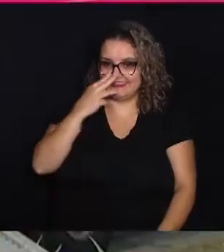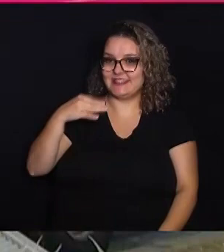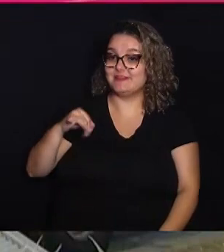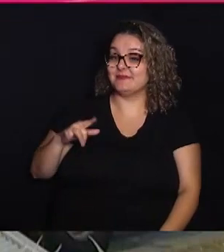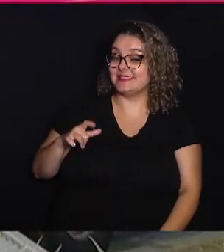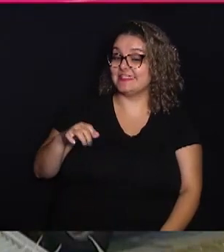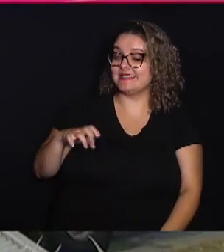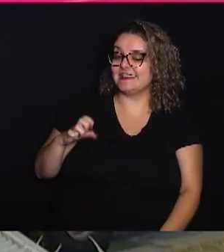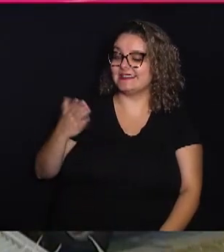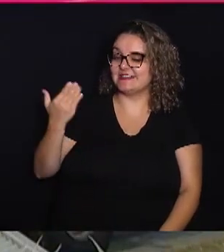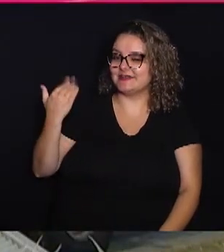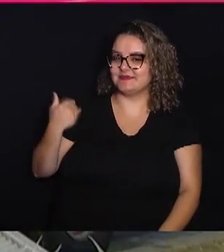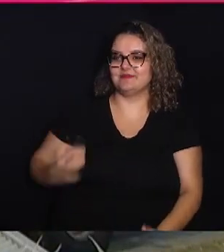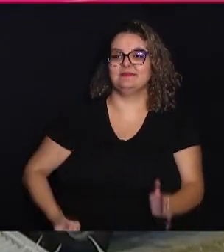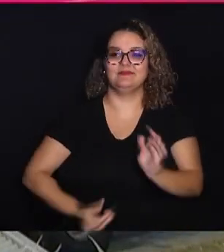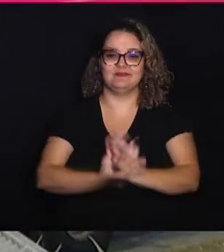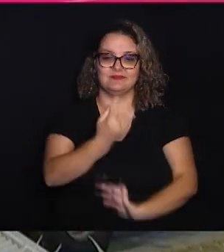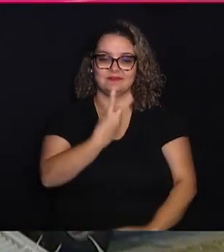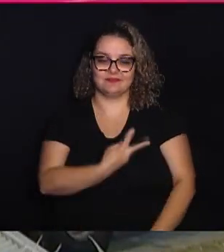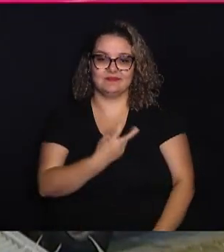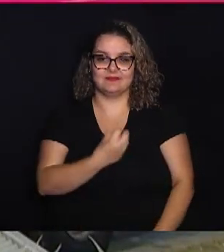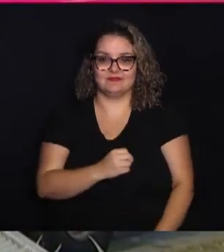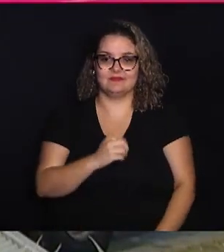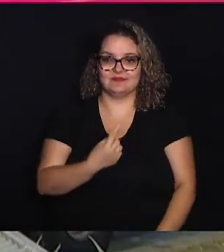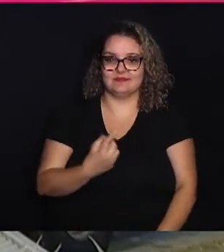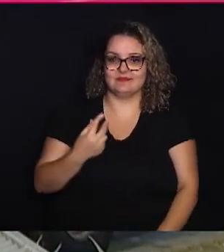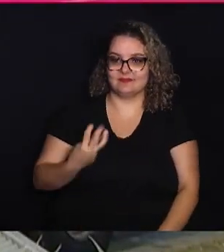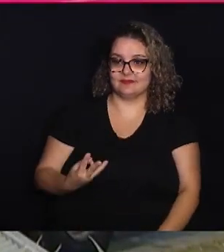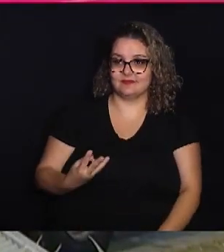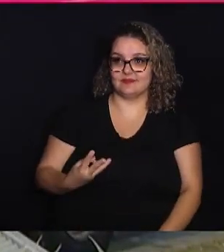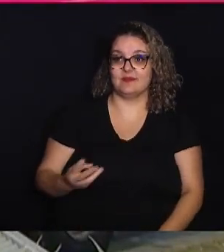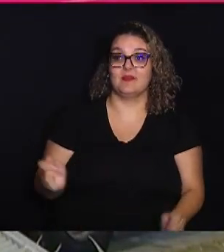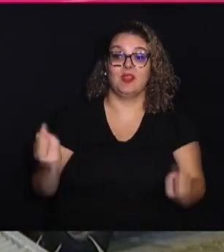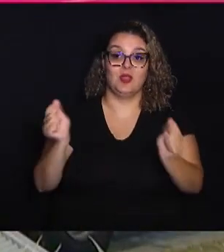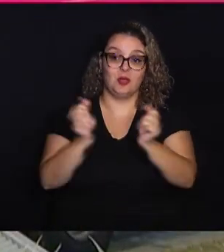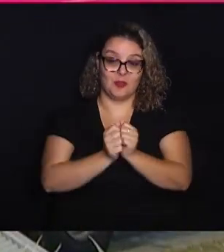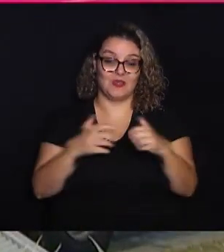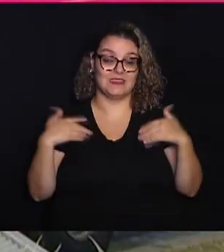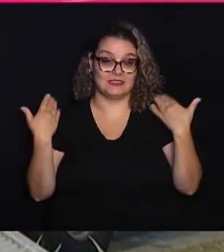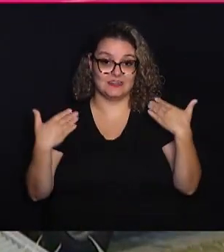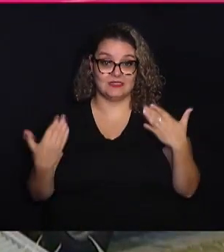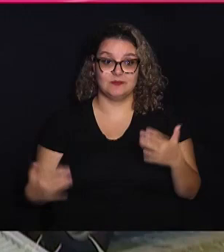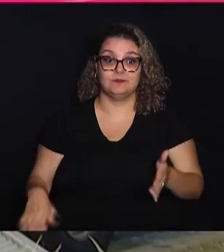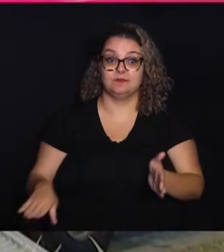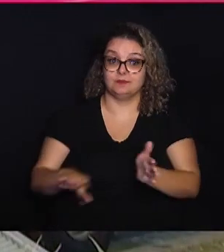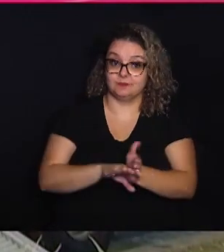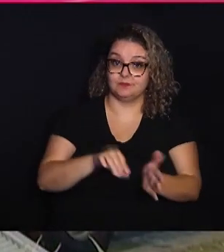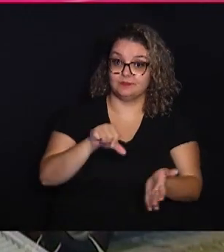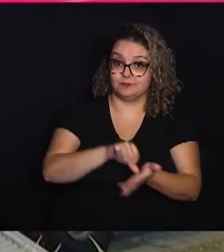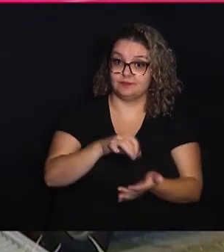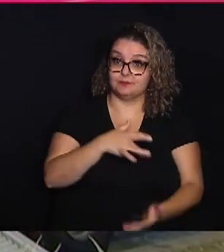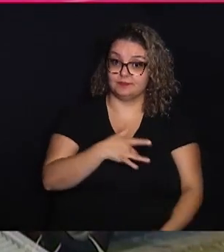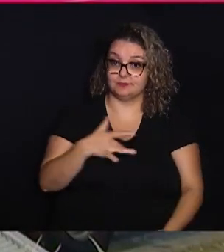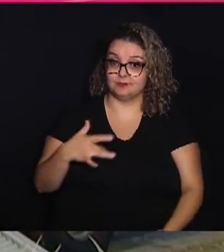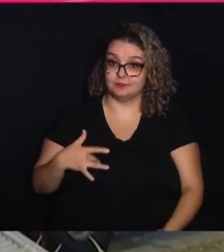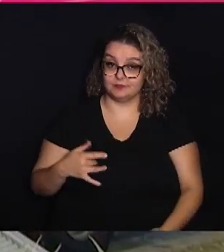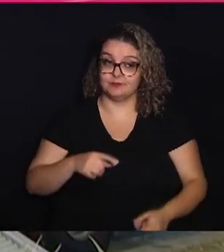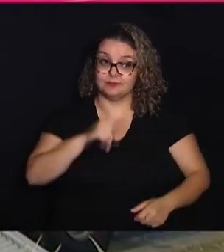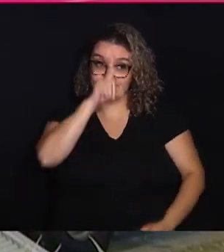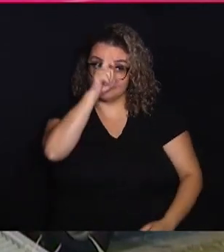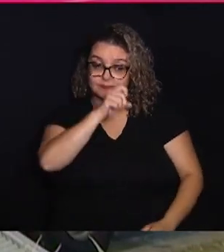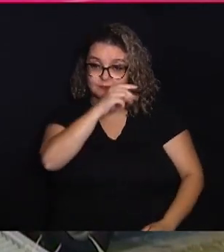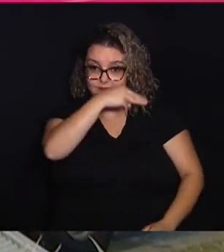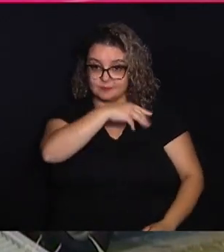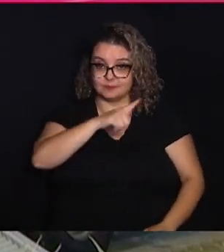antigamente. Fundado em 2013, a ONG Com Alegria vem anualmente até o Hospital Mário Gatti com um banco de perucas,